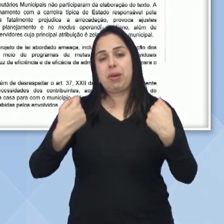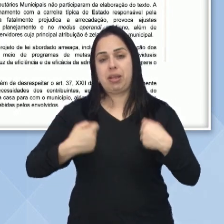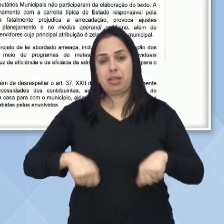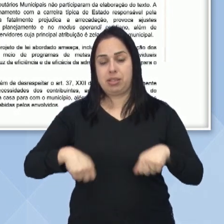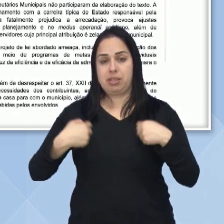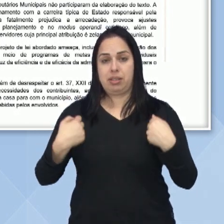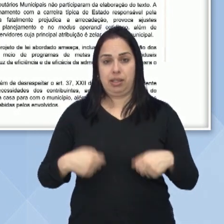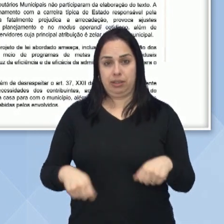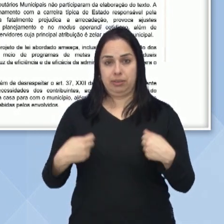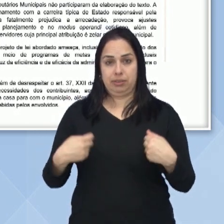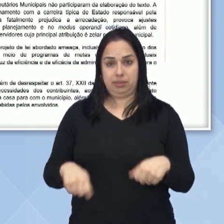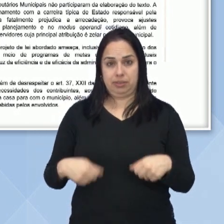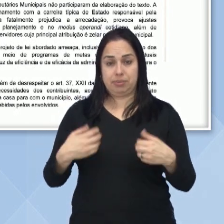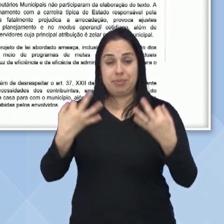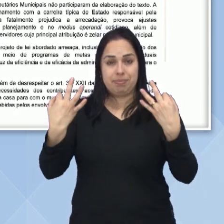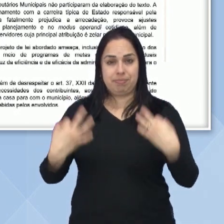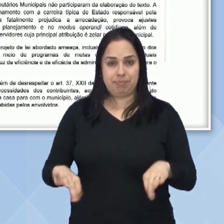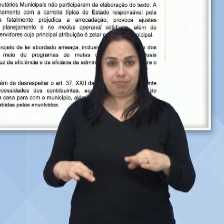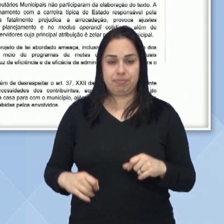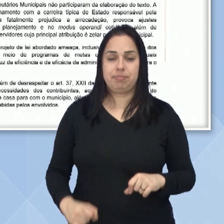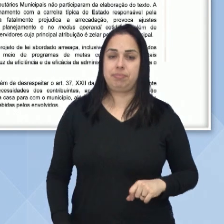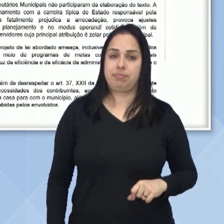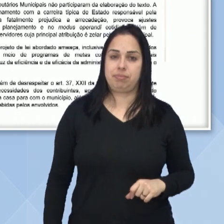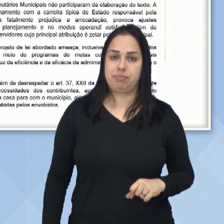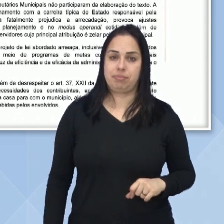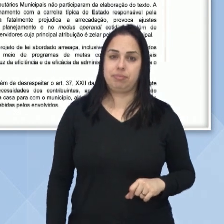formas mais acertadas.